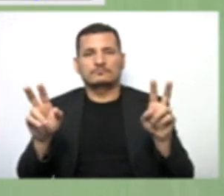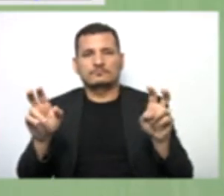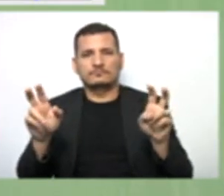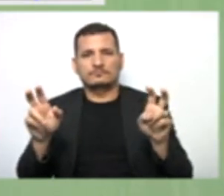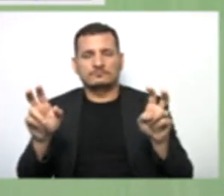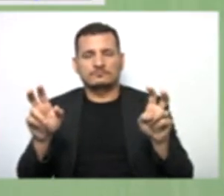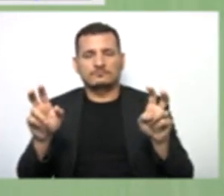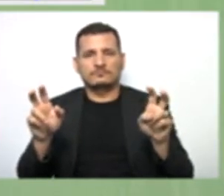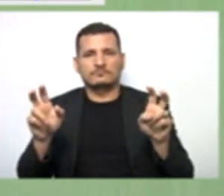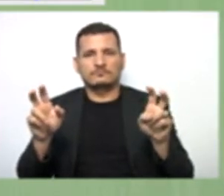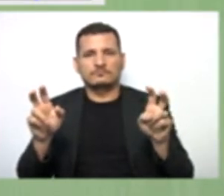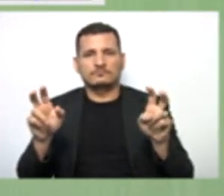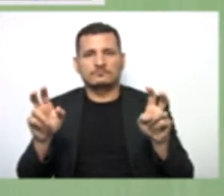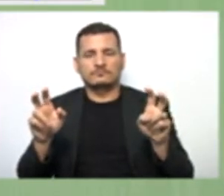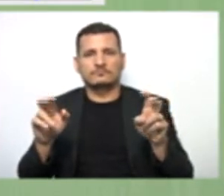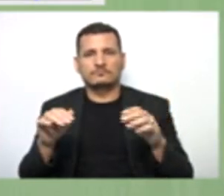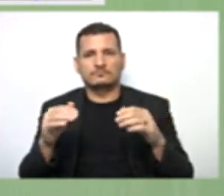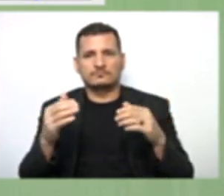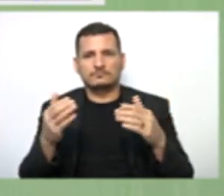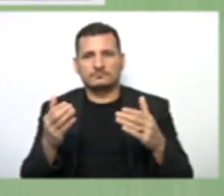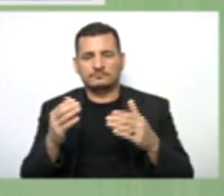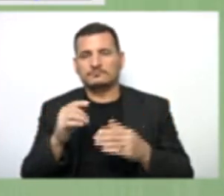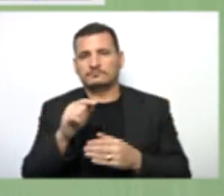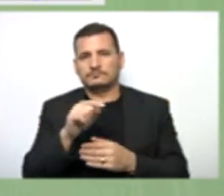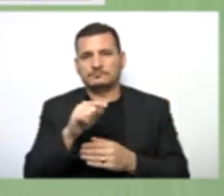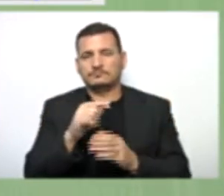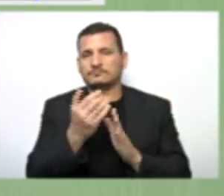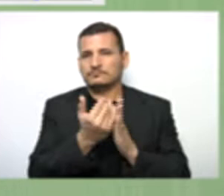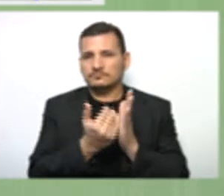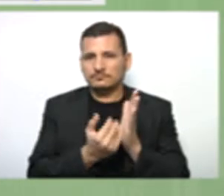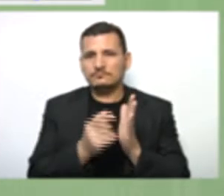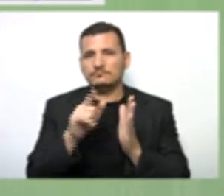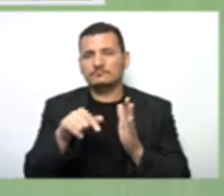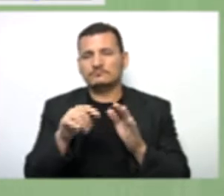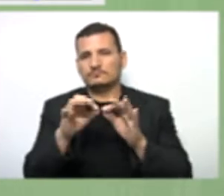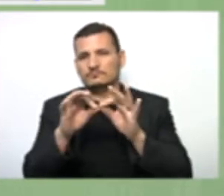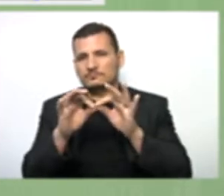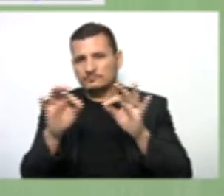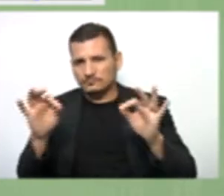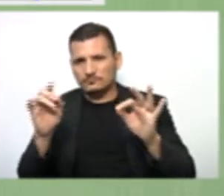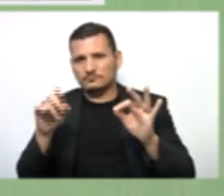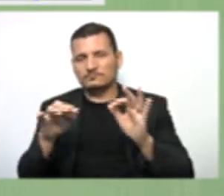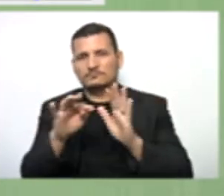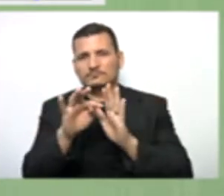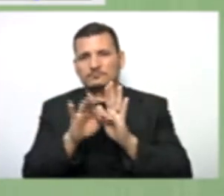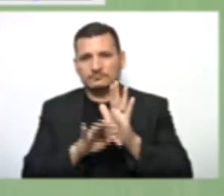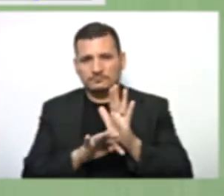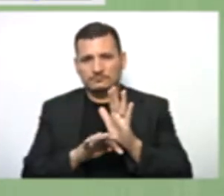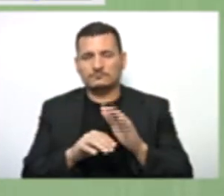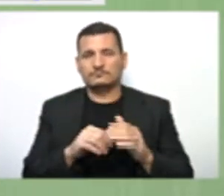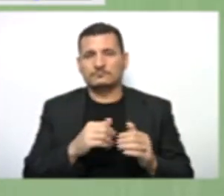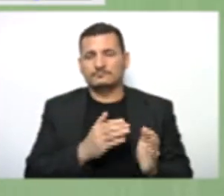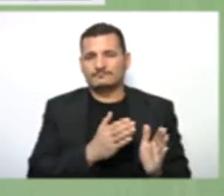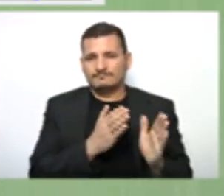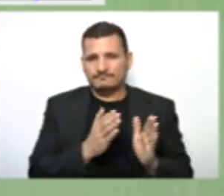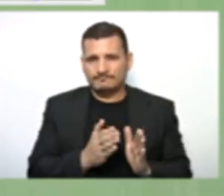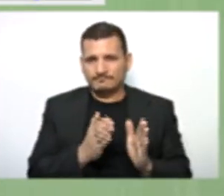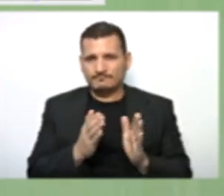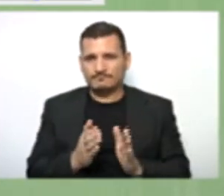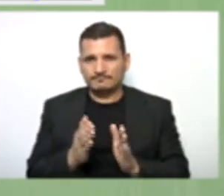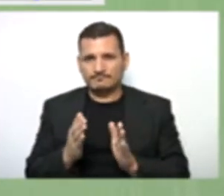escrito. Então, enquanto programa, é o texto, são esses códigos. Enquanto processo,